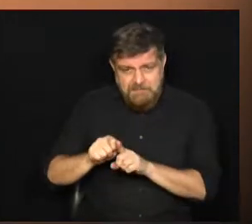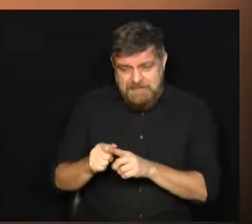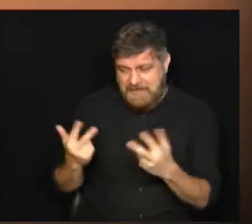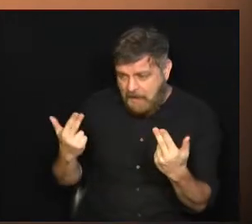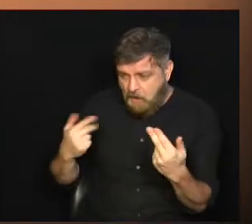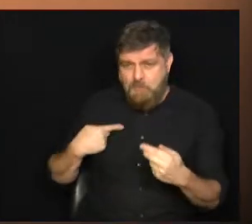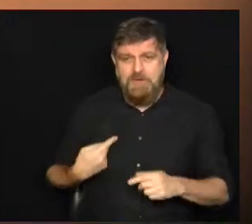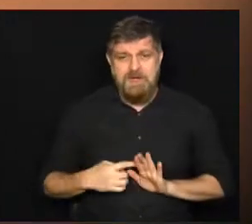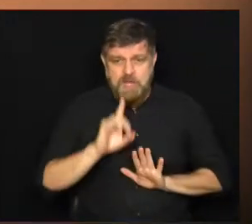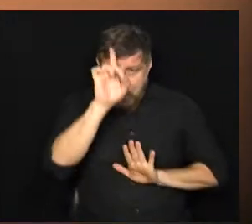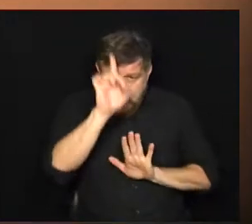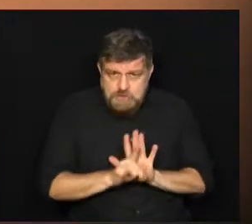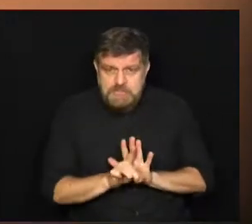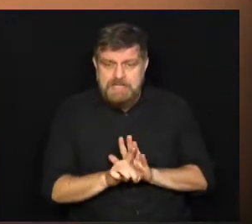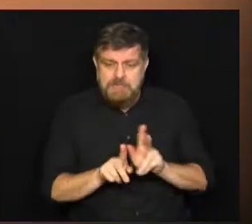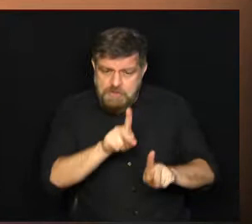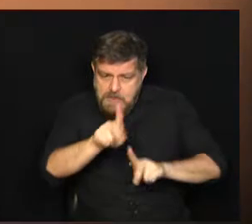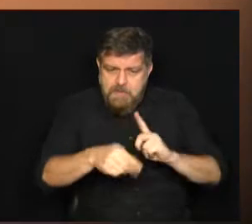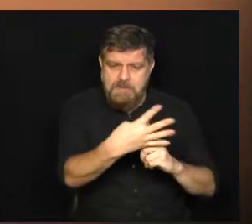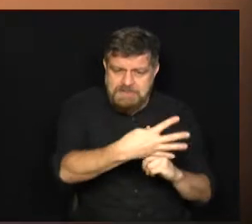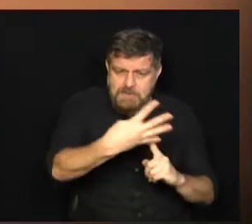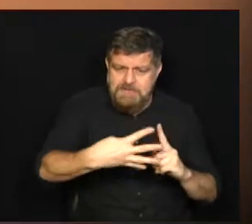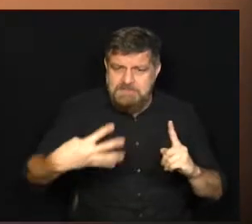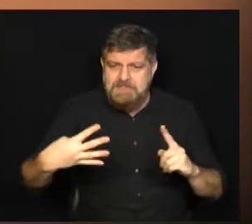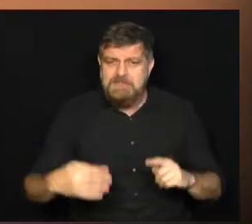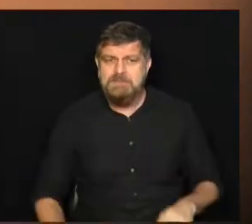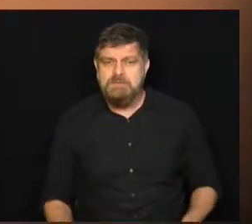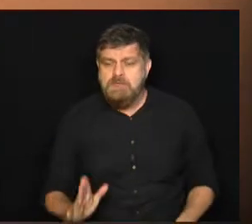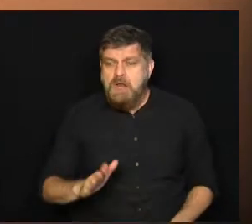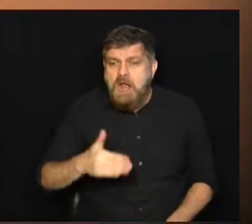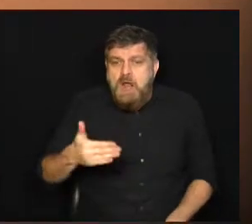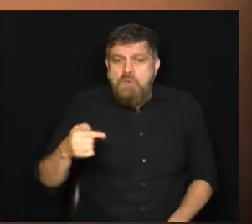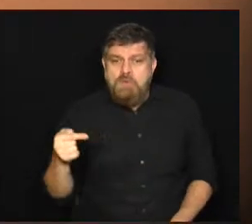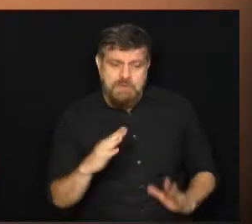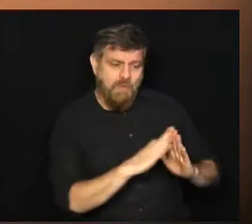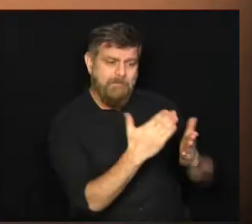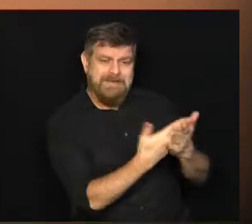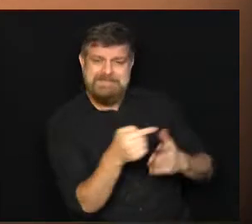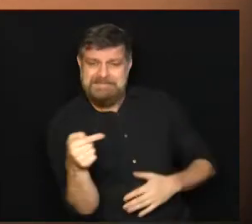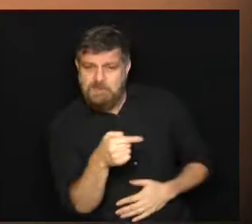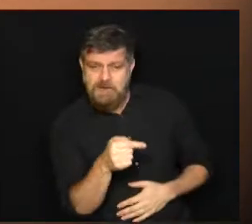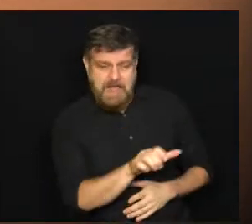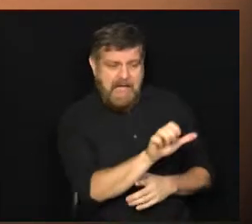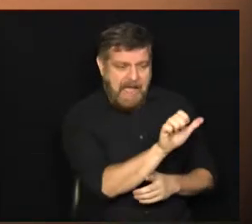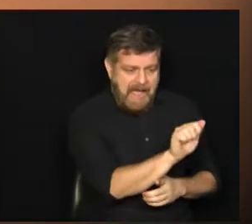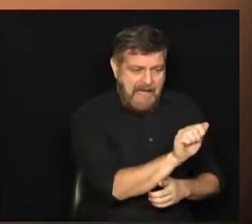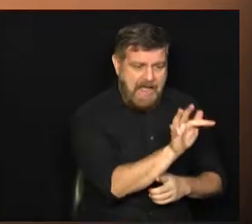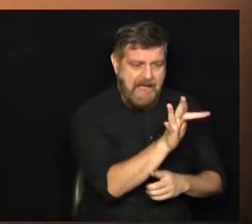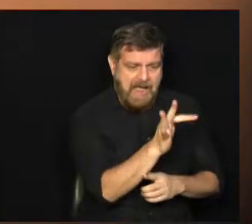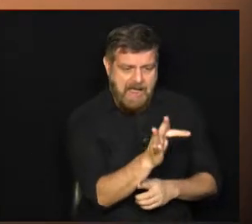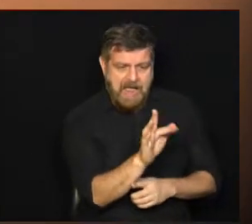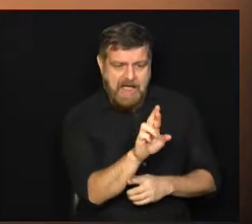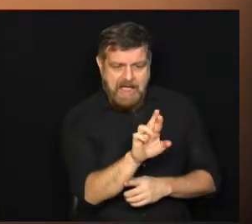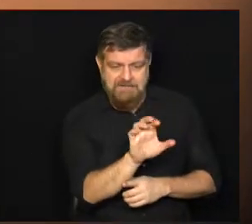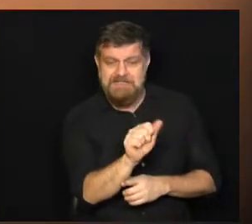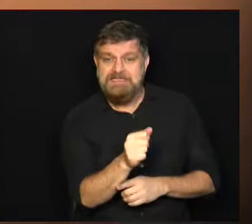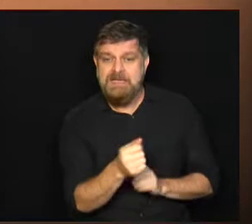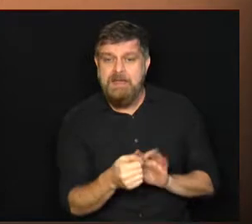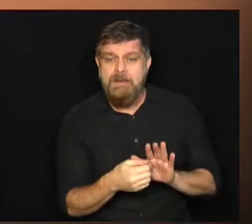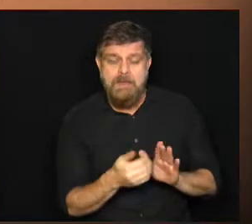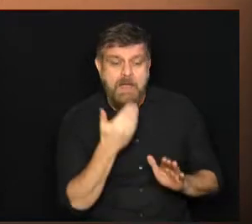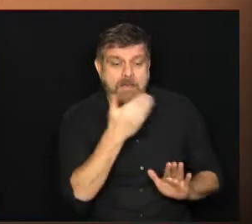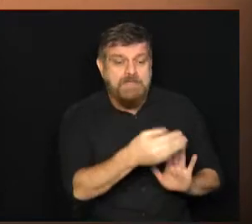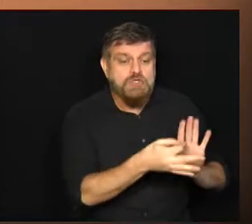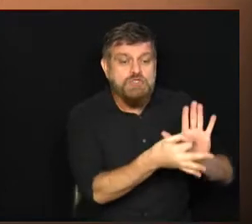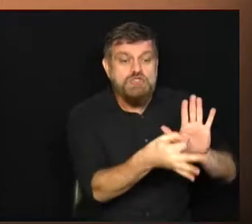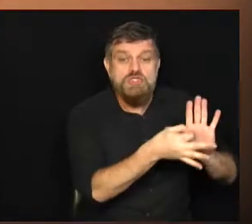de direitos da população LGBT, e quando a escola, né, Aníbal de Freitas, pediu sugestões de trabalho, um aluno